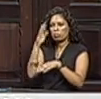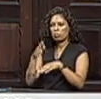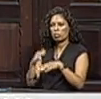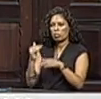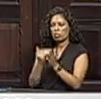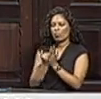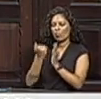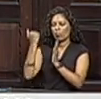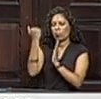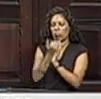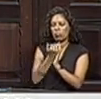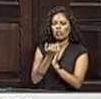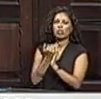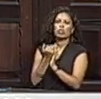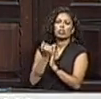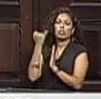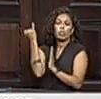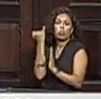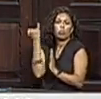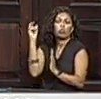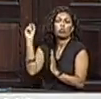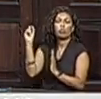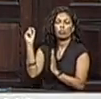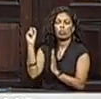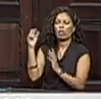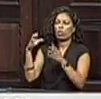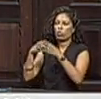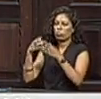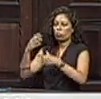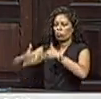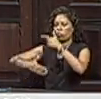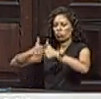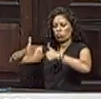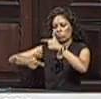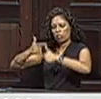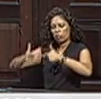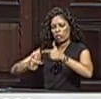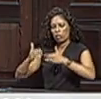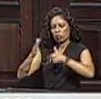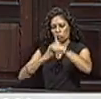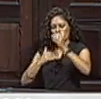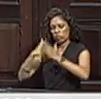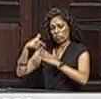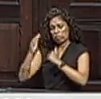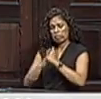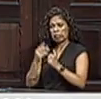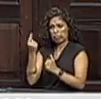é necessário que a gente tenha a renda do trabalhador aumentada.